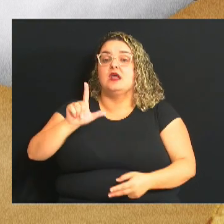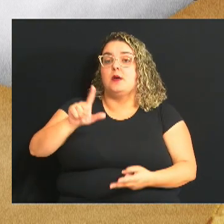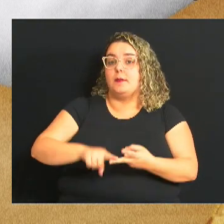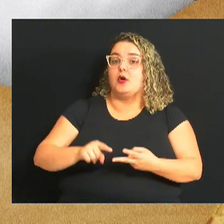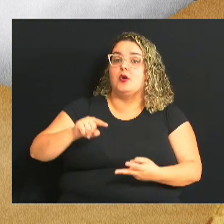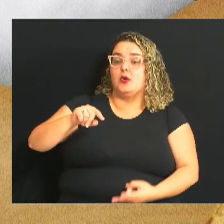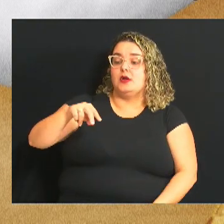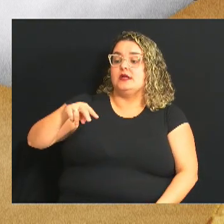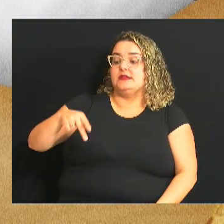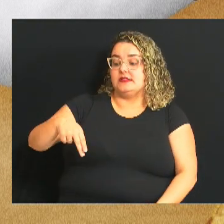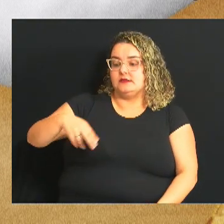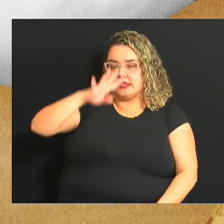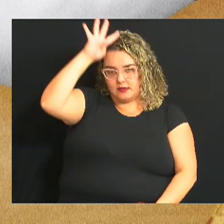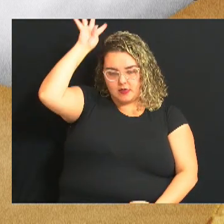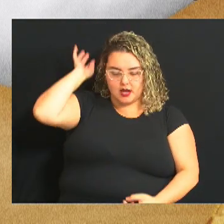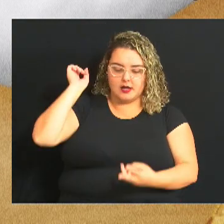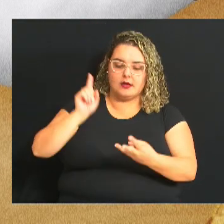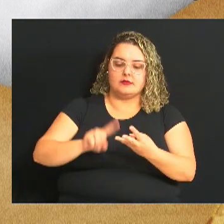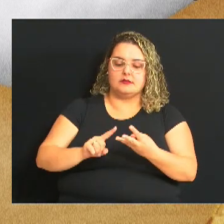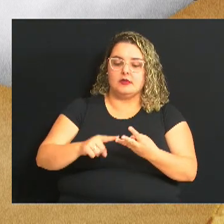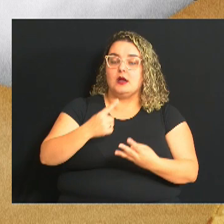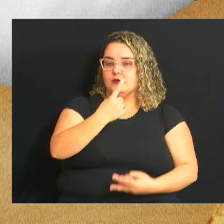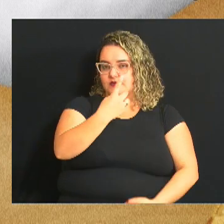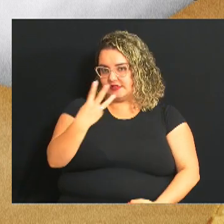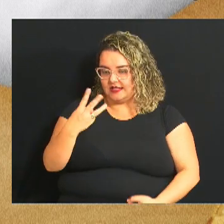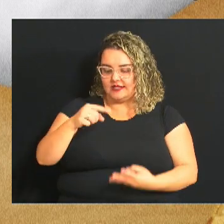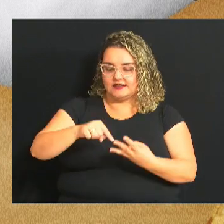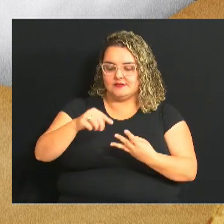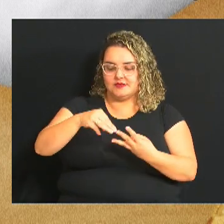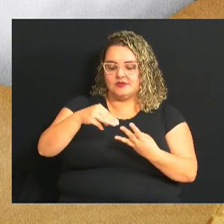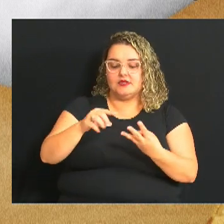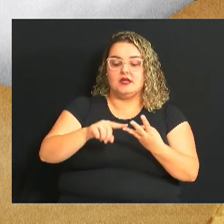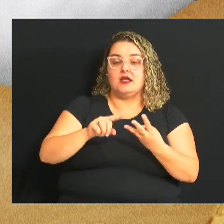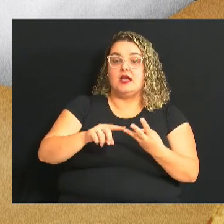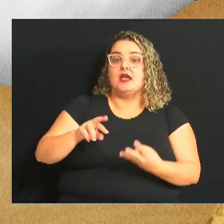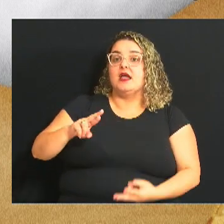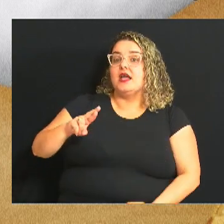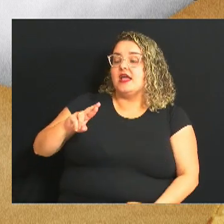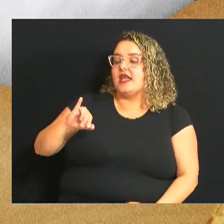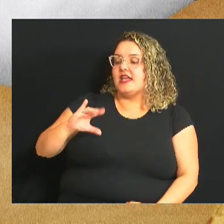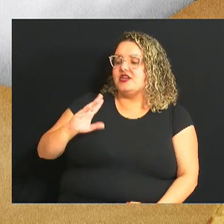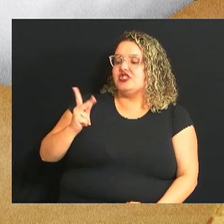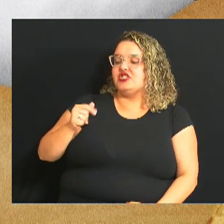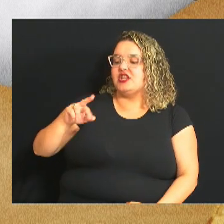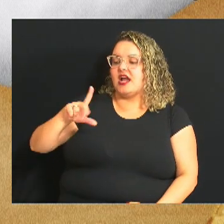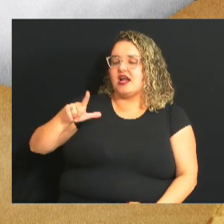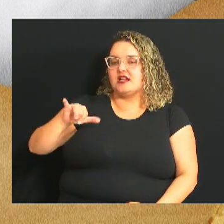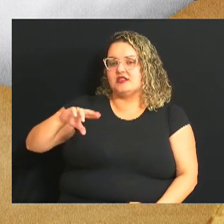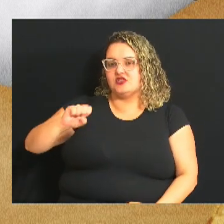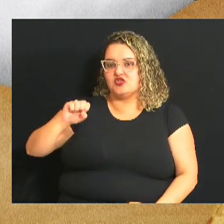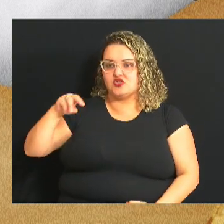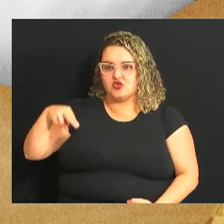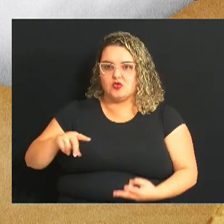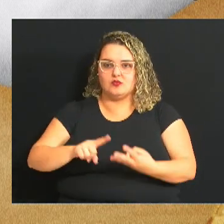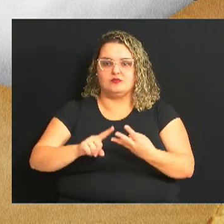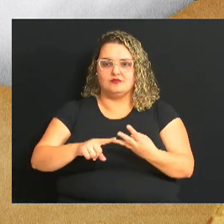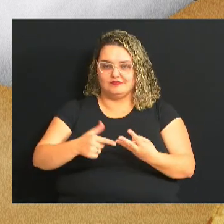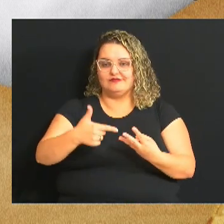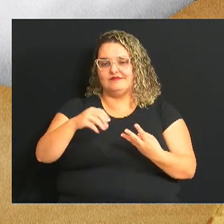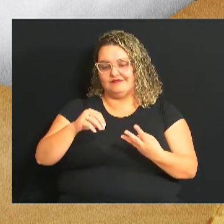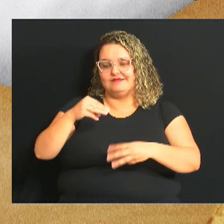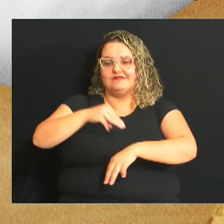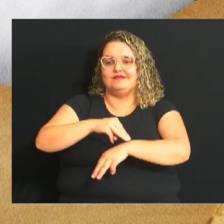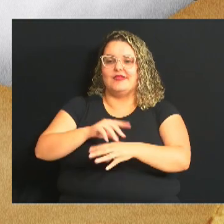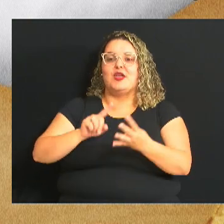pênalti aos 13, Richarlison também deixou o dele aos 29 minutos, e o Lucas Paquetá fechou